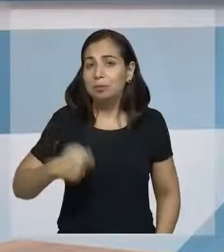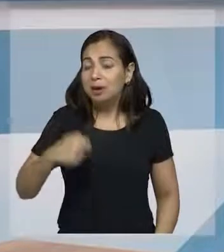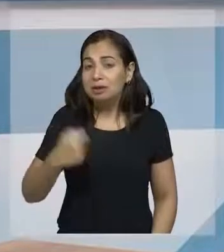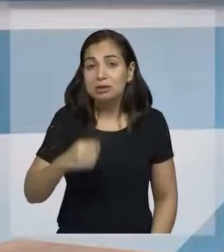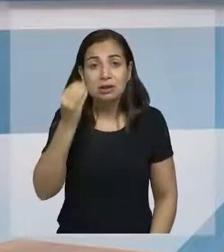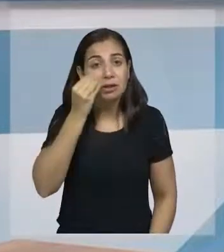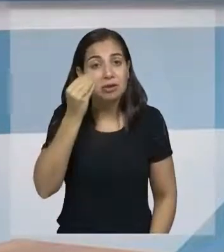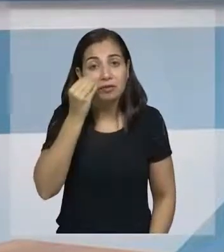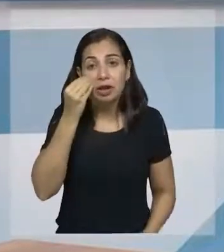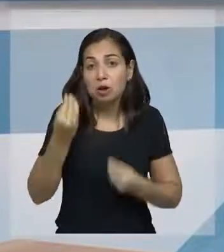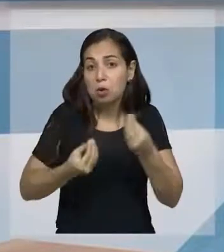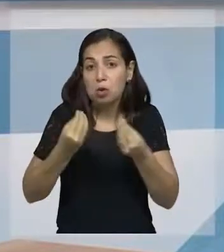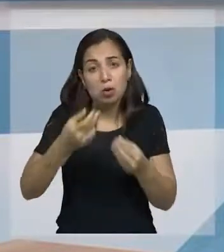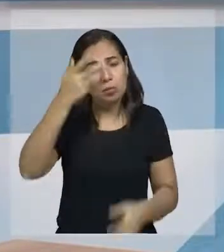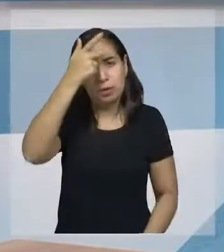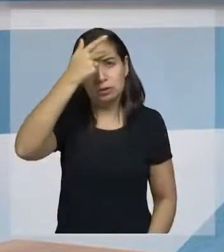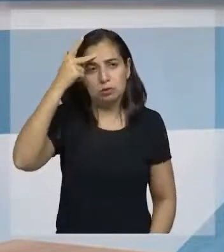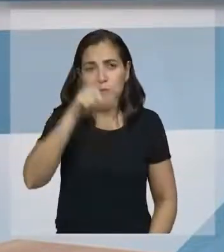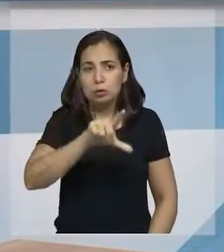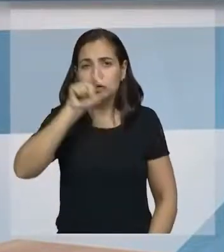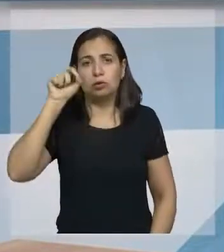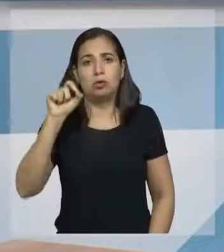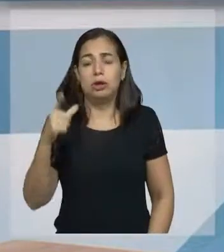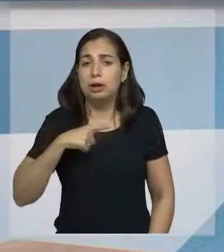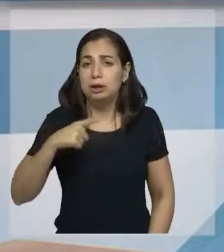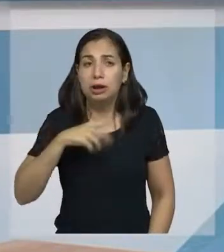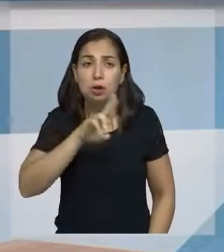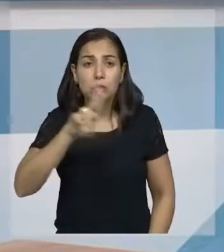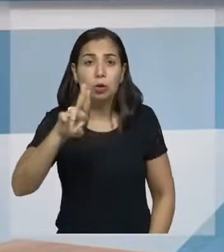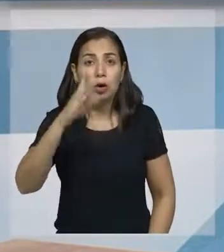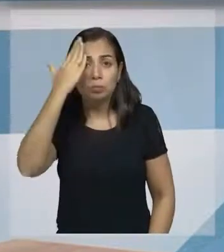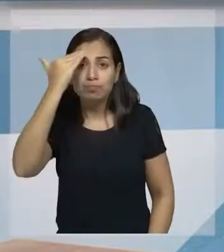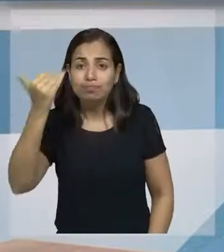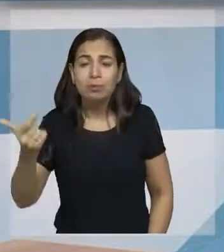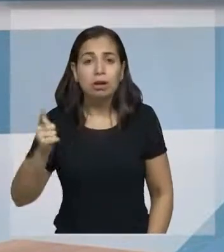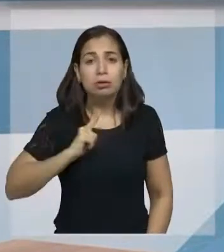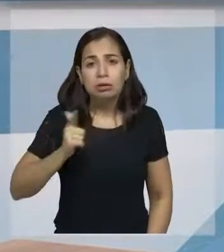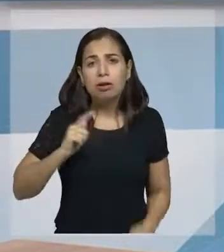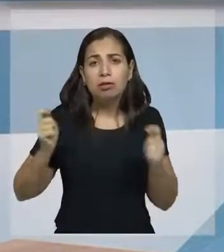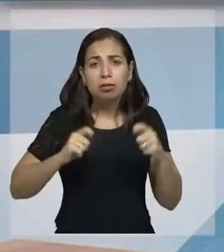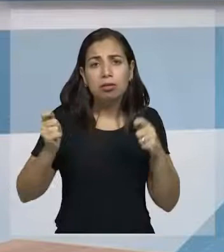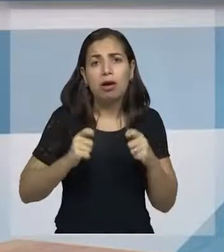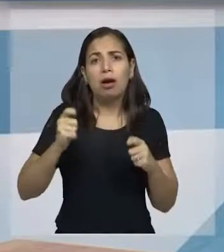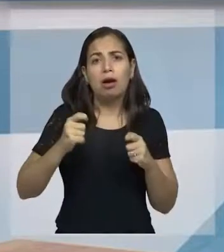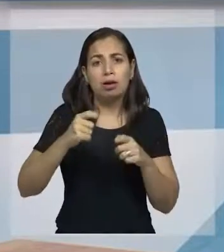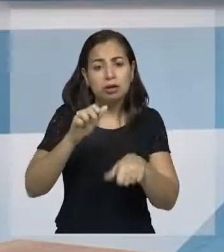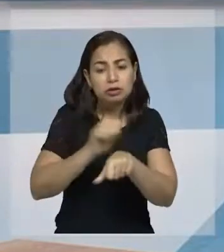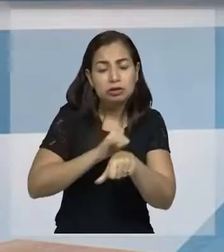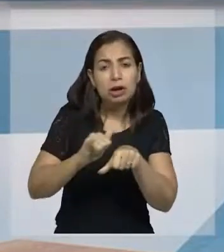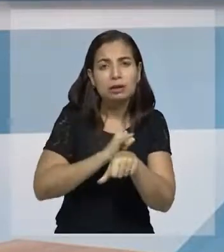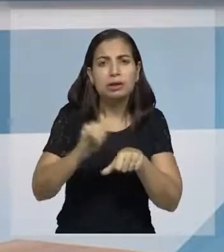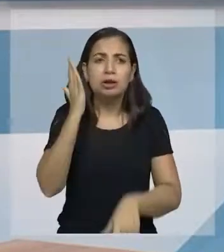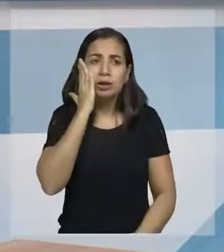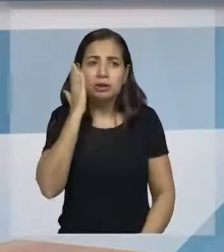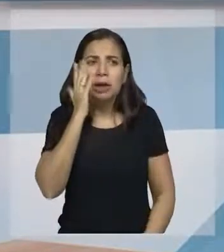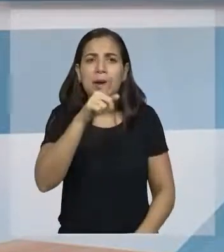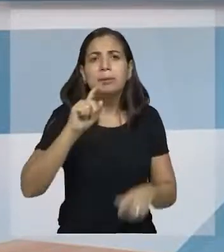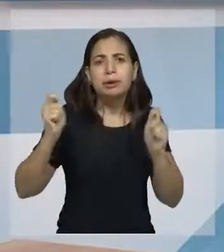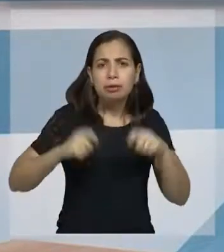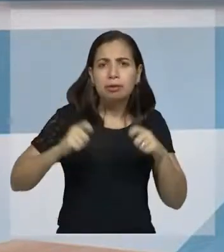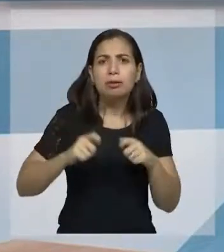viáveis, críveis, capazes de uma articulação, né? E eu acredito que a gente possa ainda sair